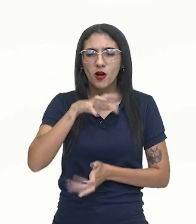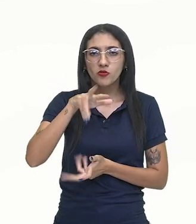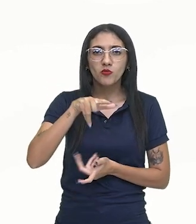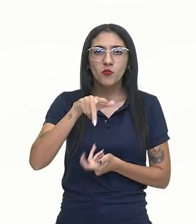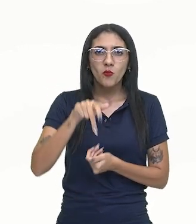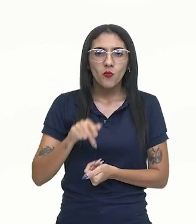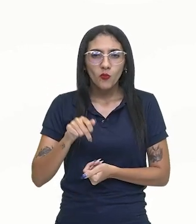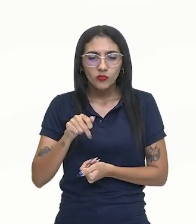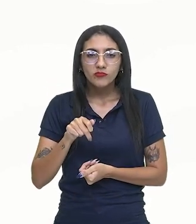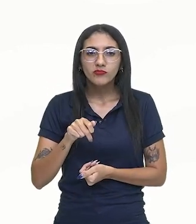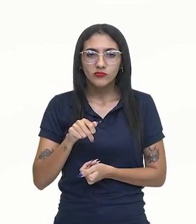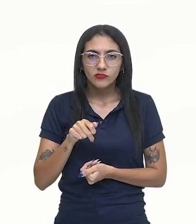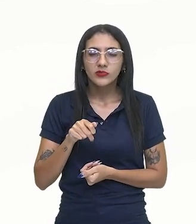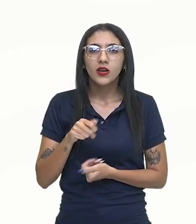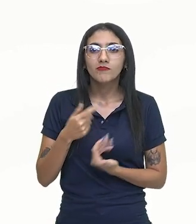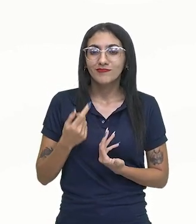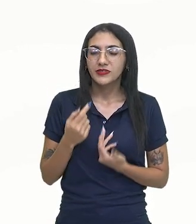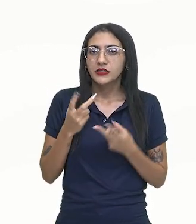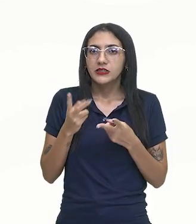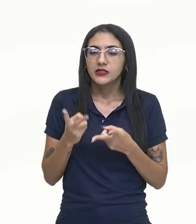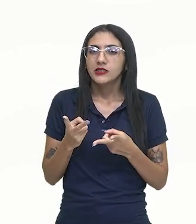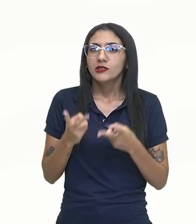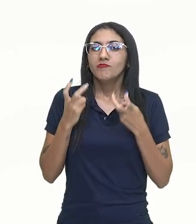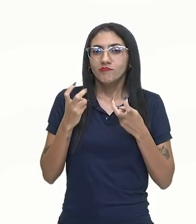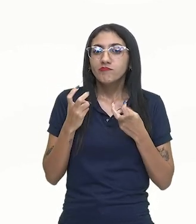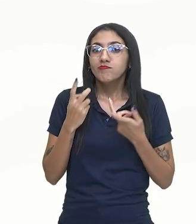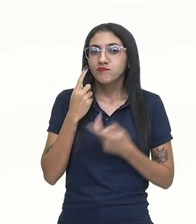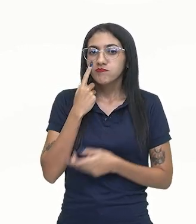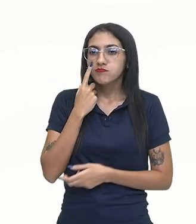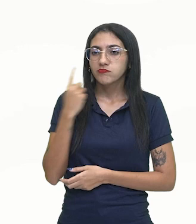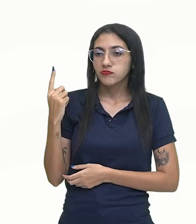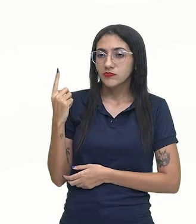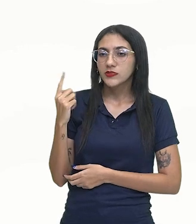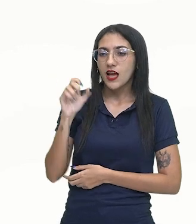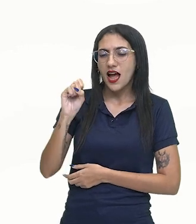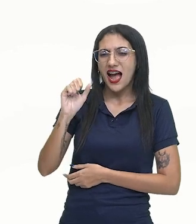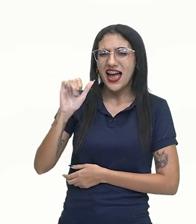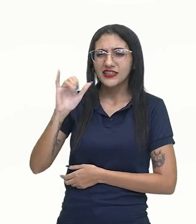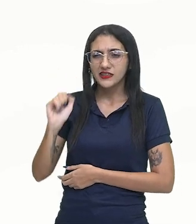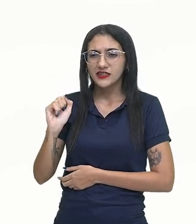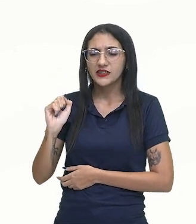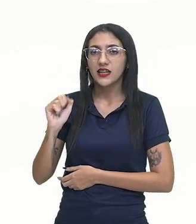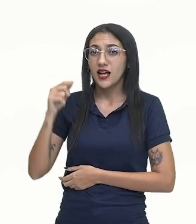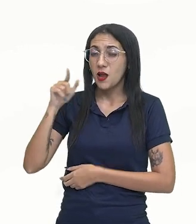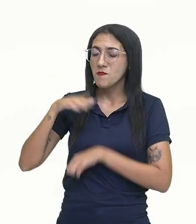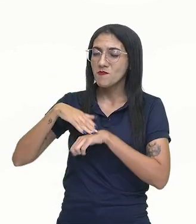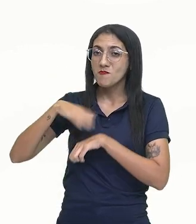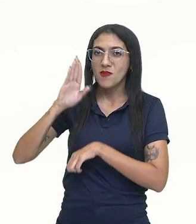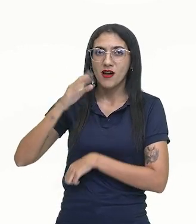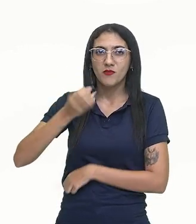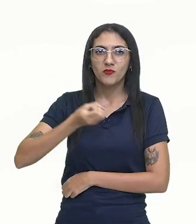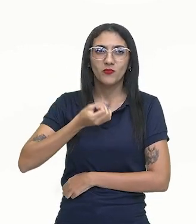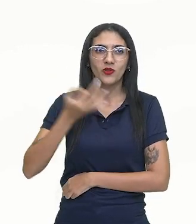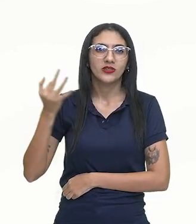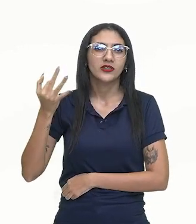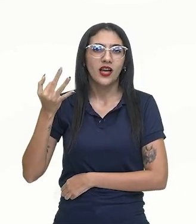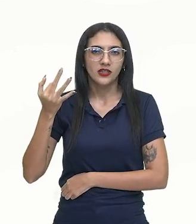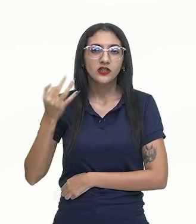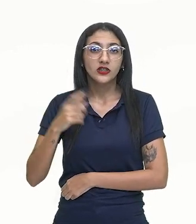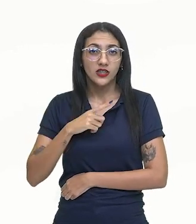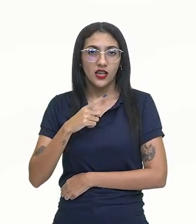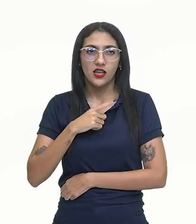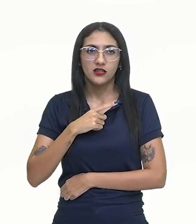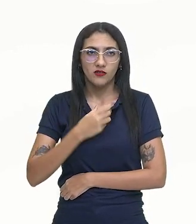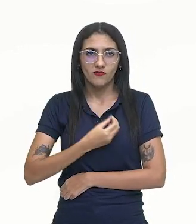por área do nosso planeta, a gente vê que o continente asiático tem mais da metade da quantidade de pessoas que vivem no